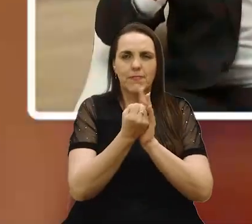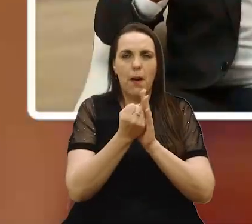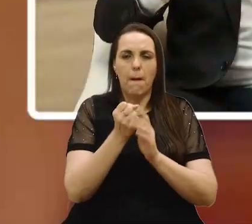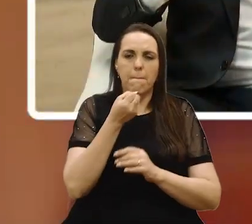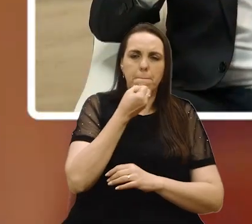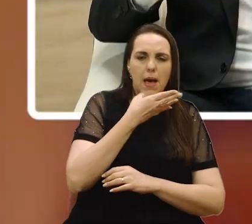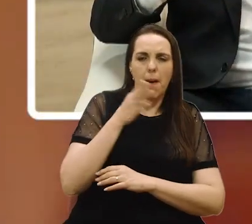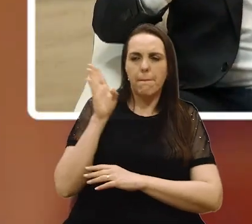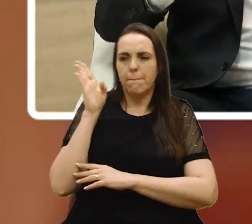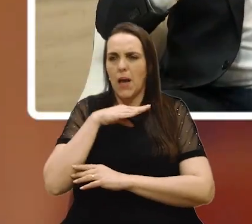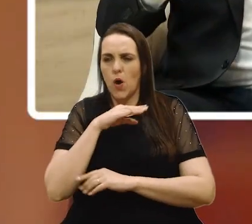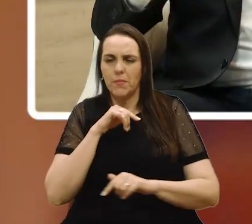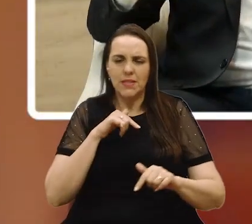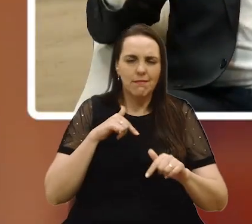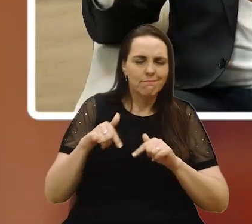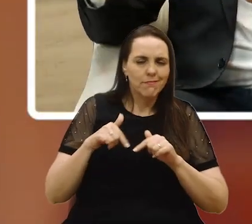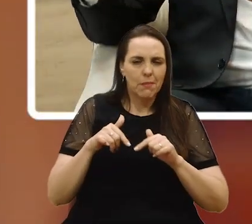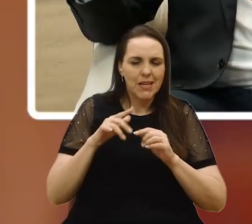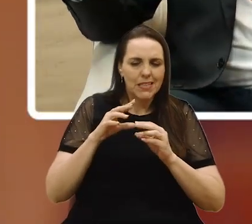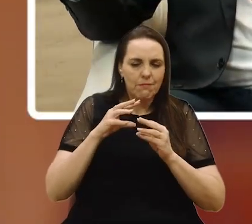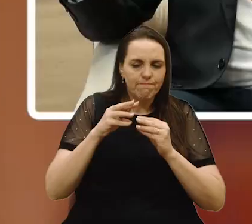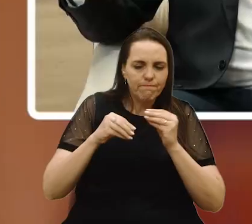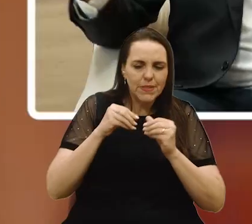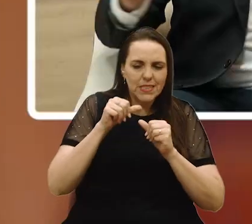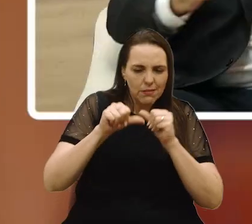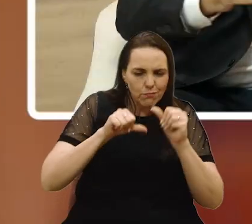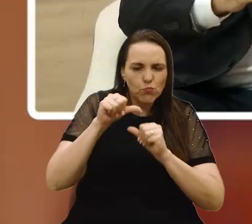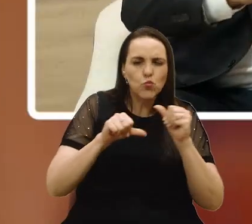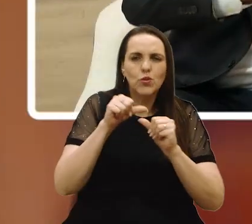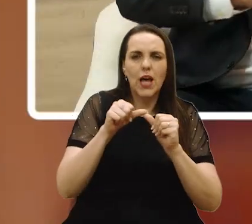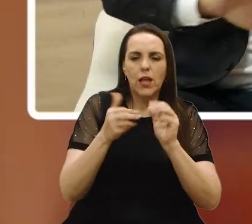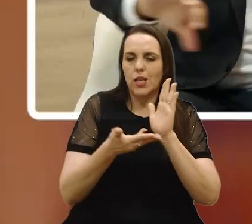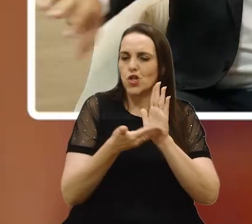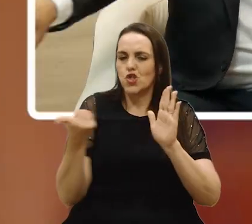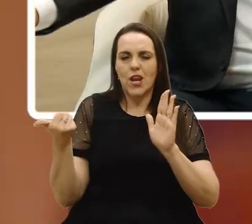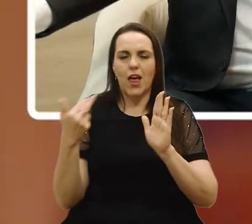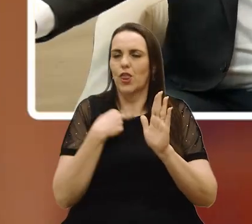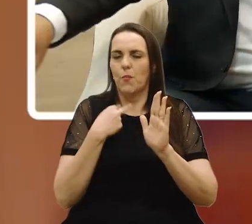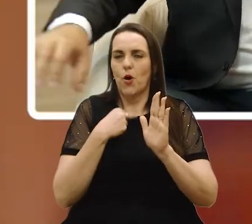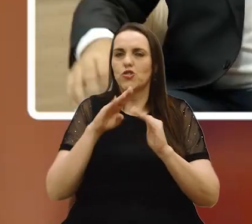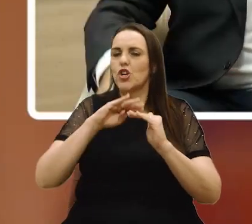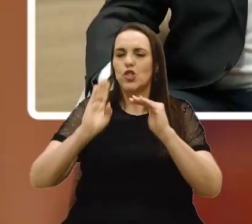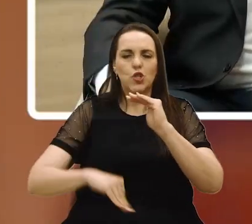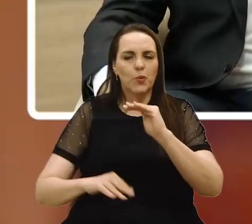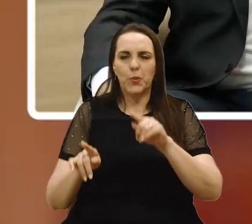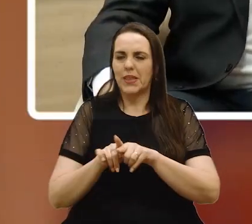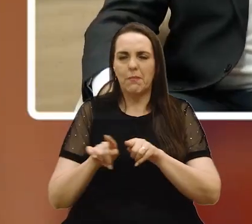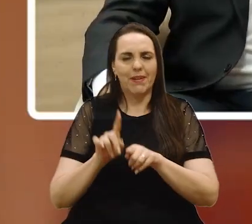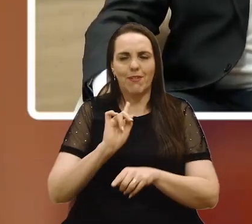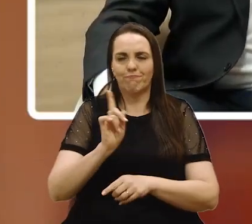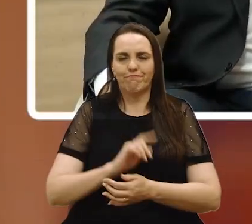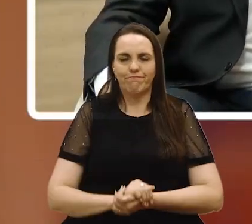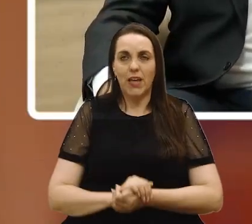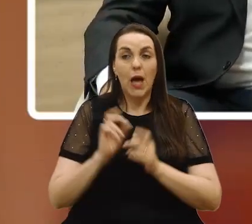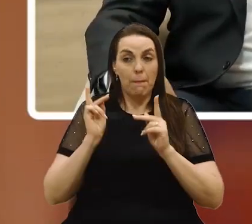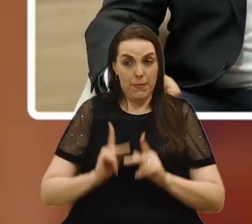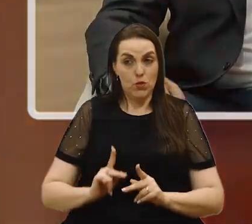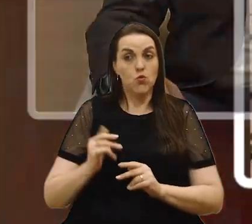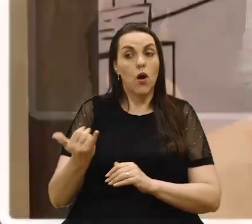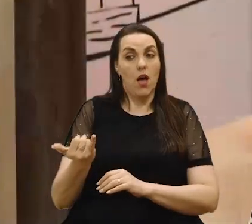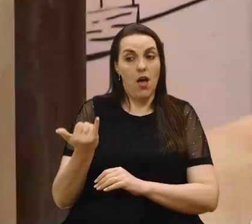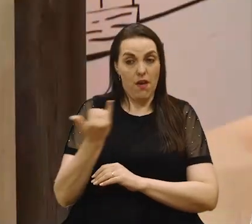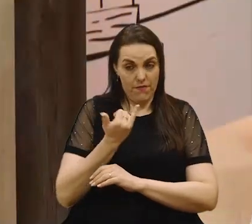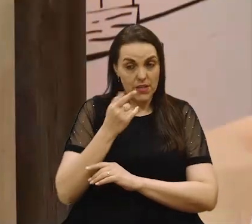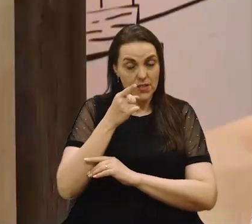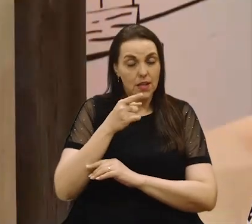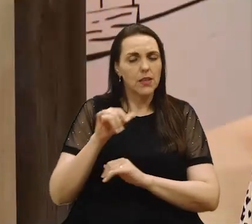mas ele precisa ser trabalhado, mas ele não pode ser removido, tipo assim. E nem diminuído. Agora... Porque se uma pessoa te diz que ela